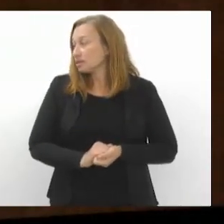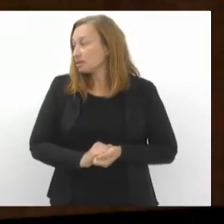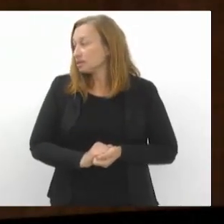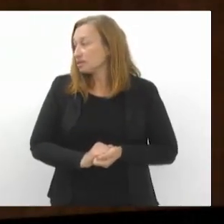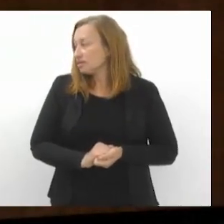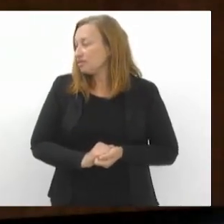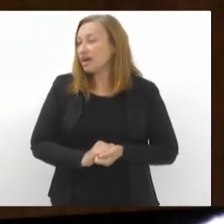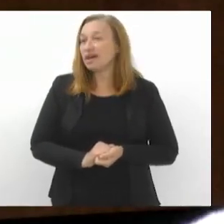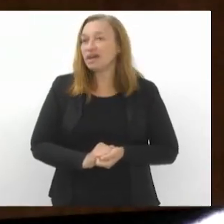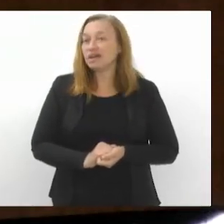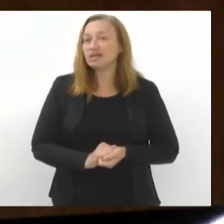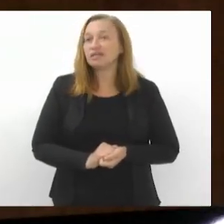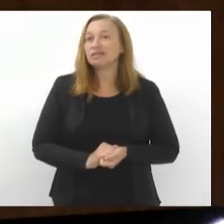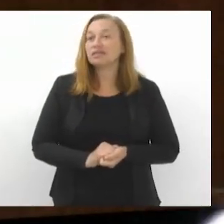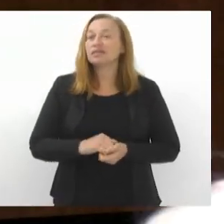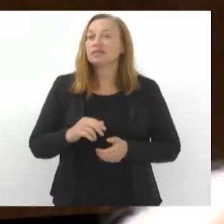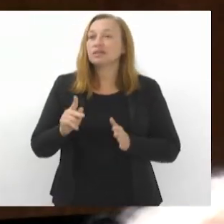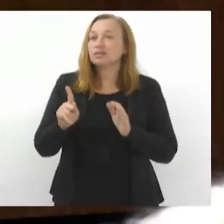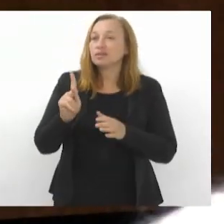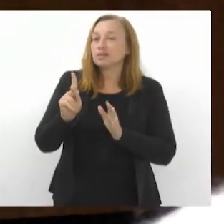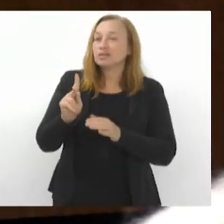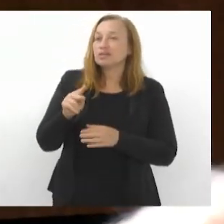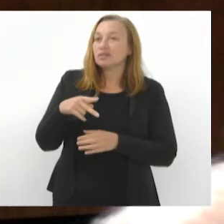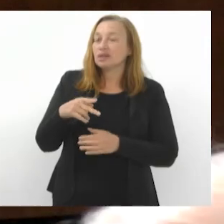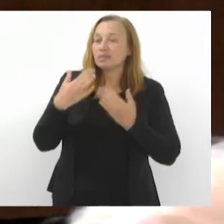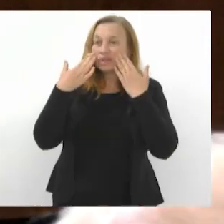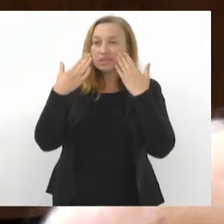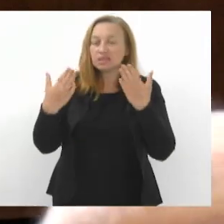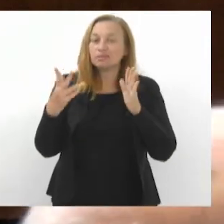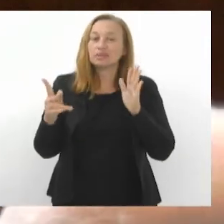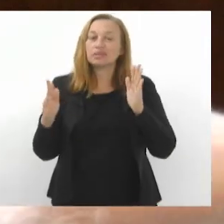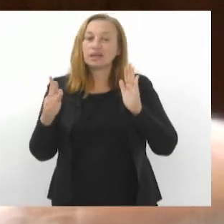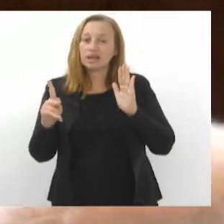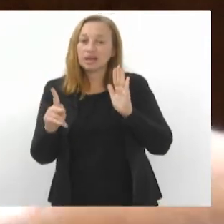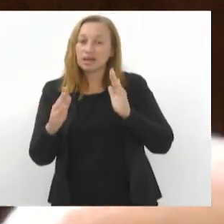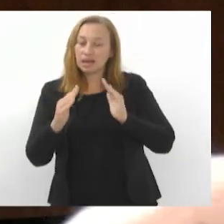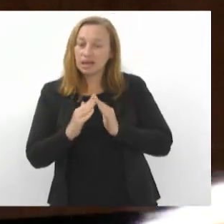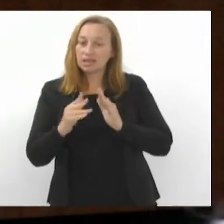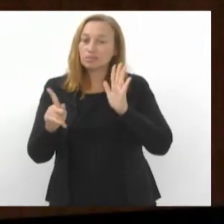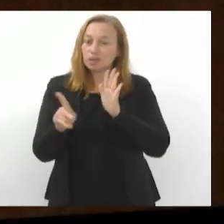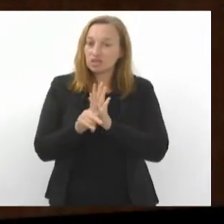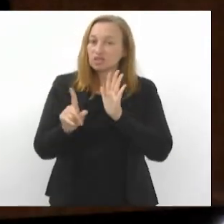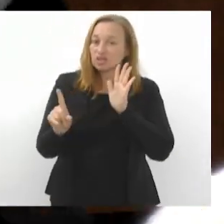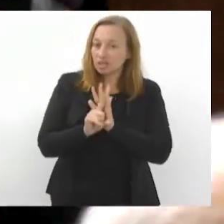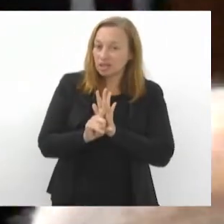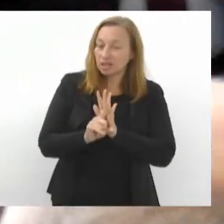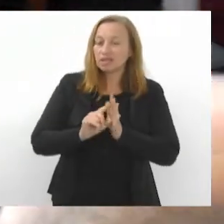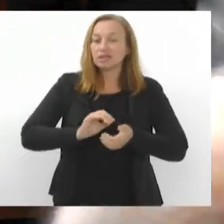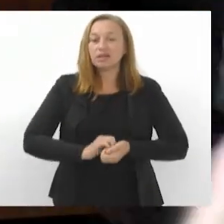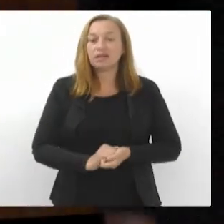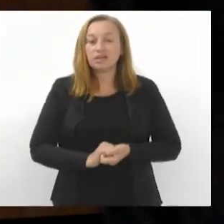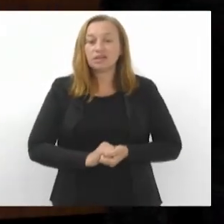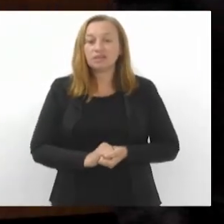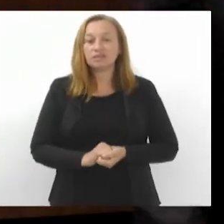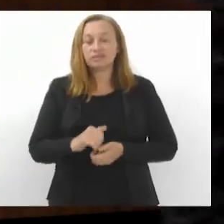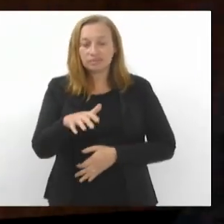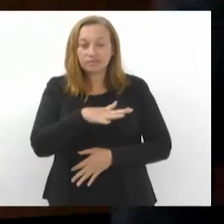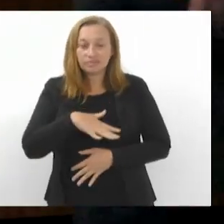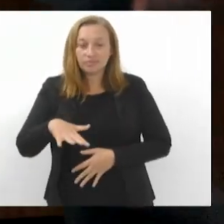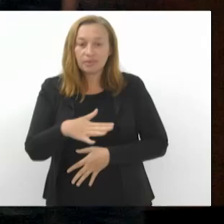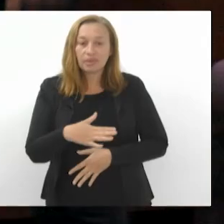nós apresentamos aqui na casa esse projeto de lei, então, que desse cenário